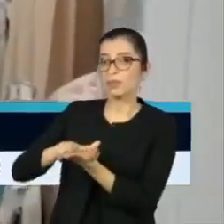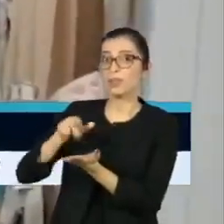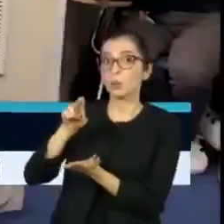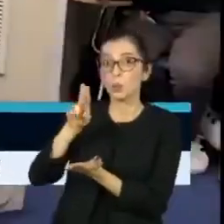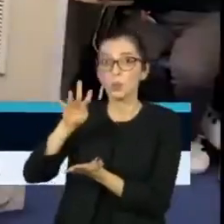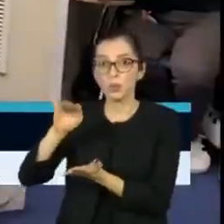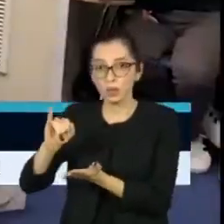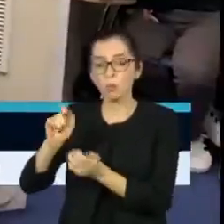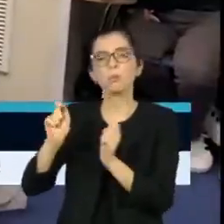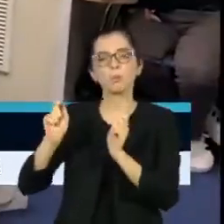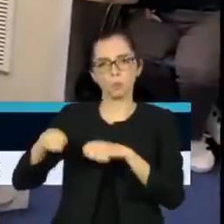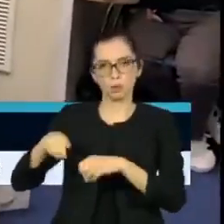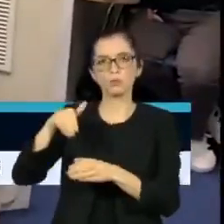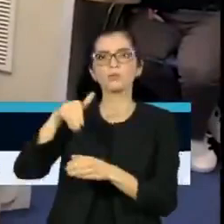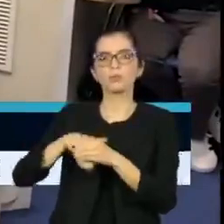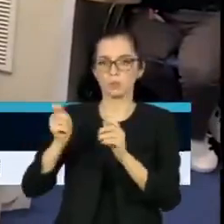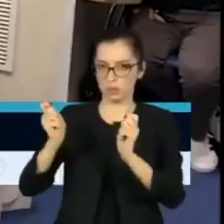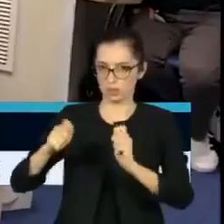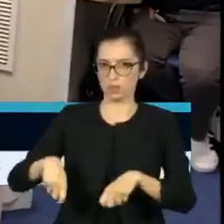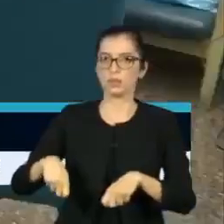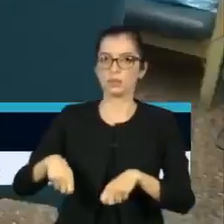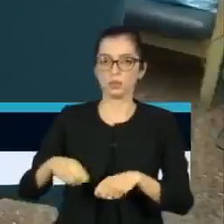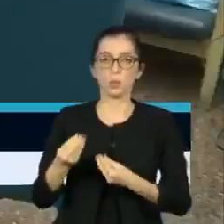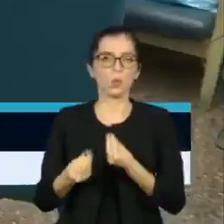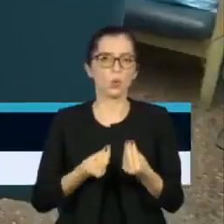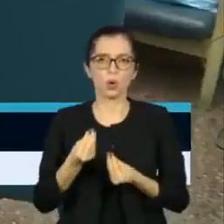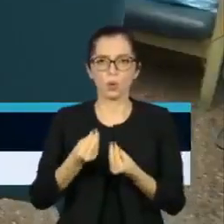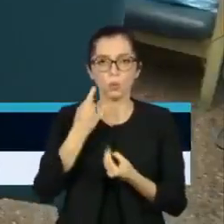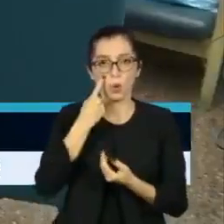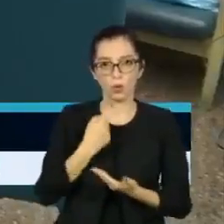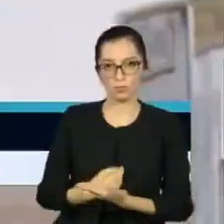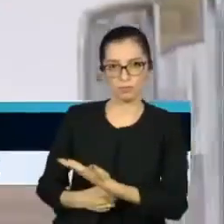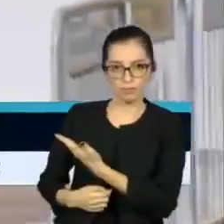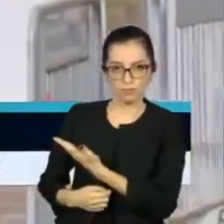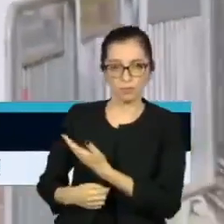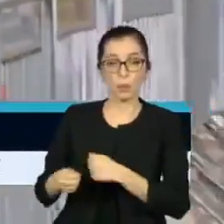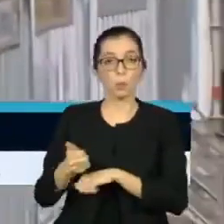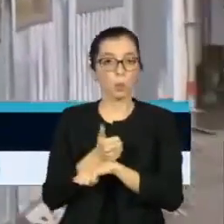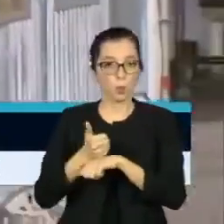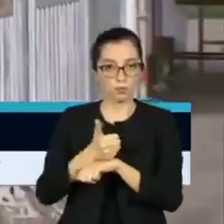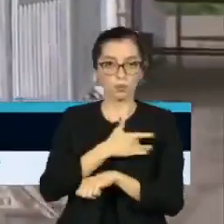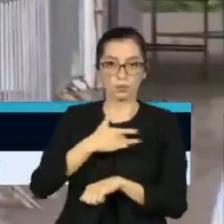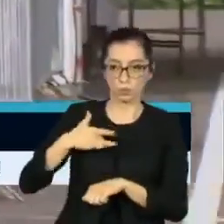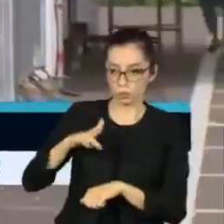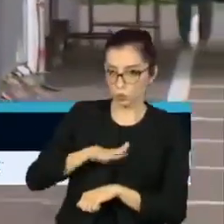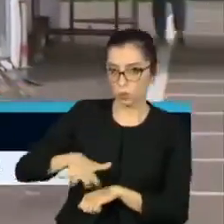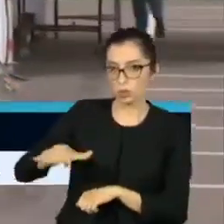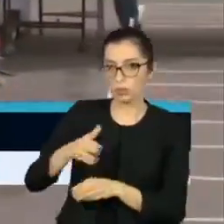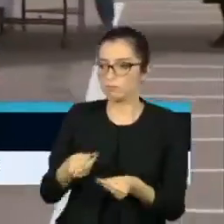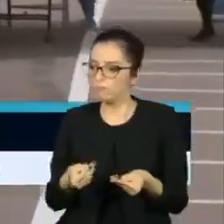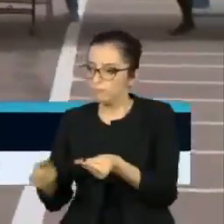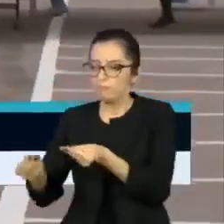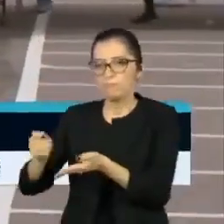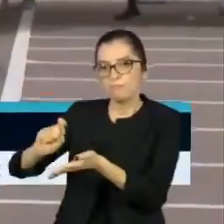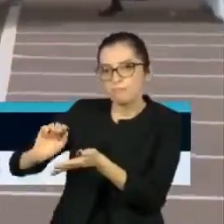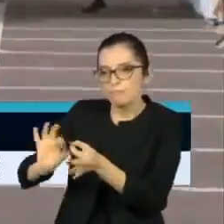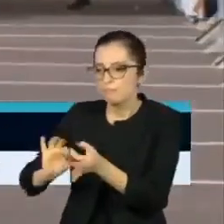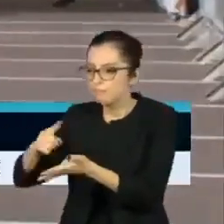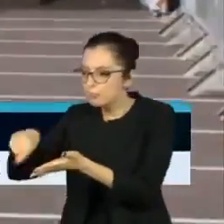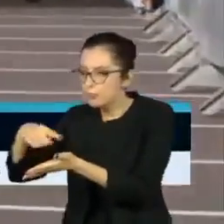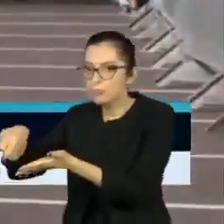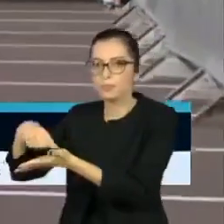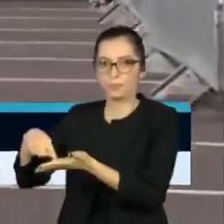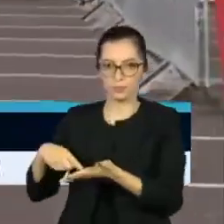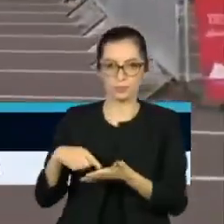puderam votar, com a ajuda de autoridades eleitorais e profissionais da saúde. Os doentes que estão em casa saíram do confinamento